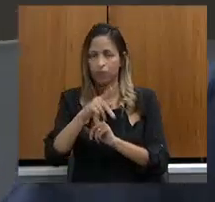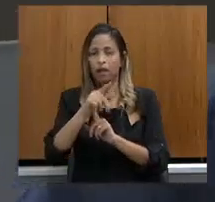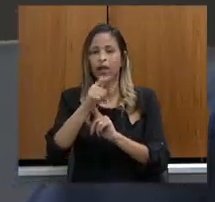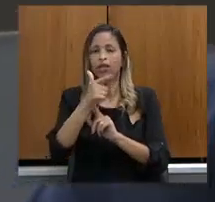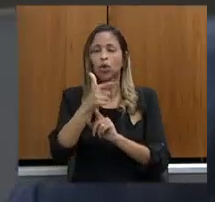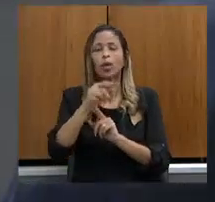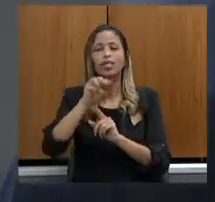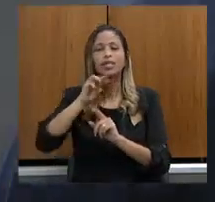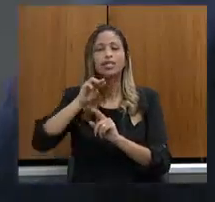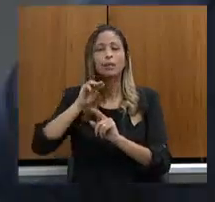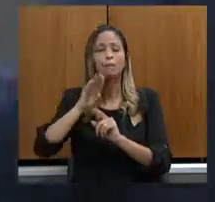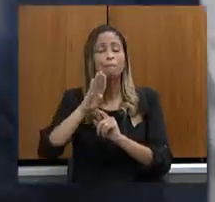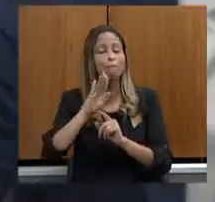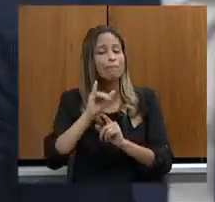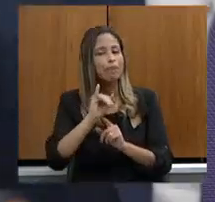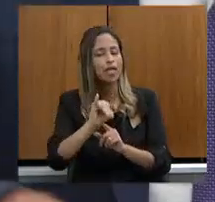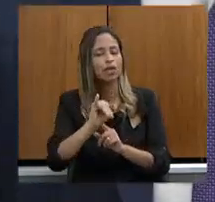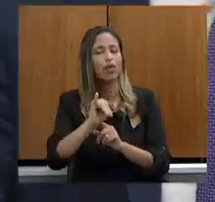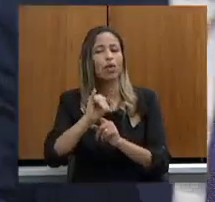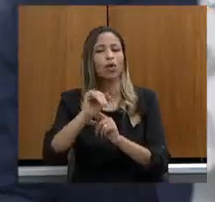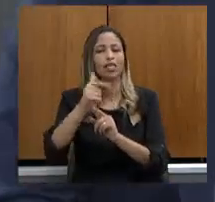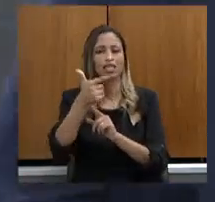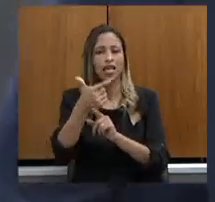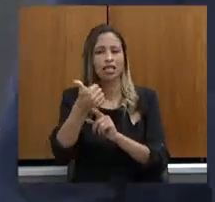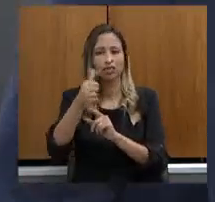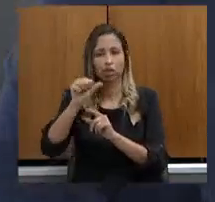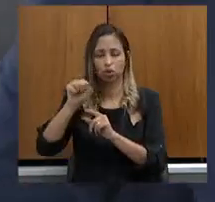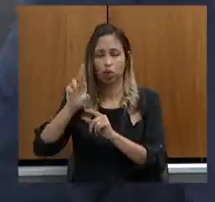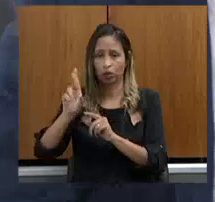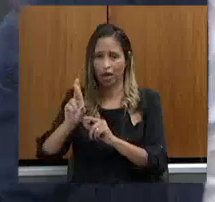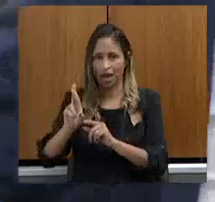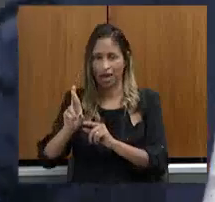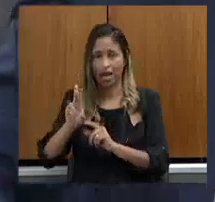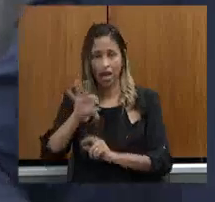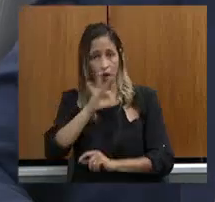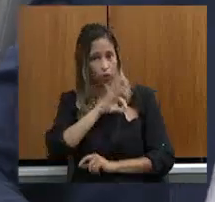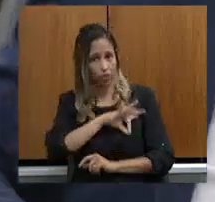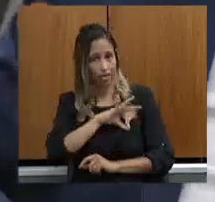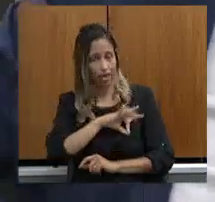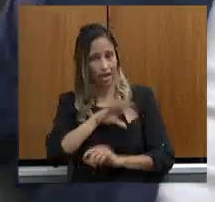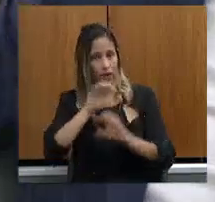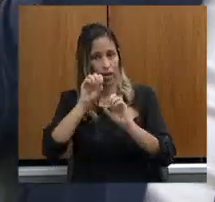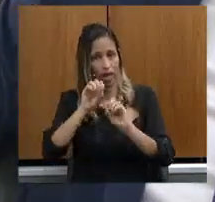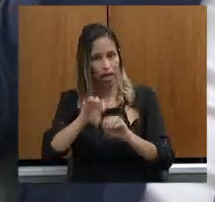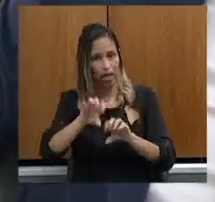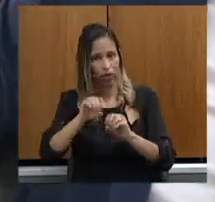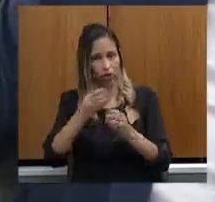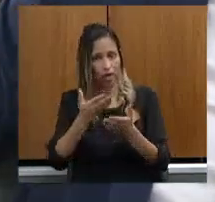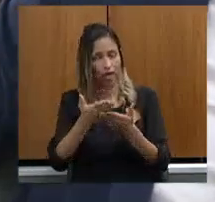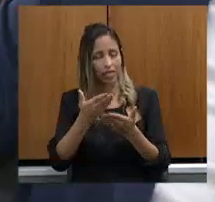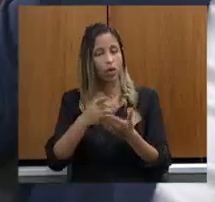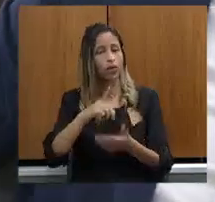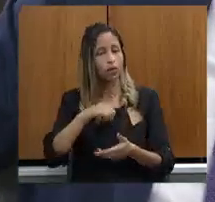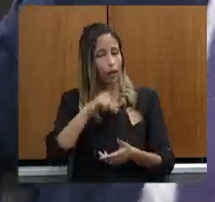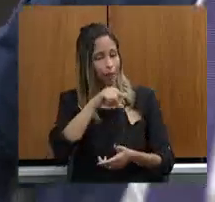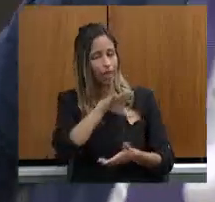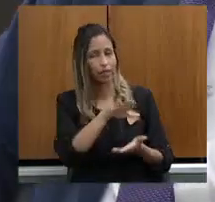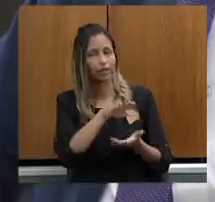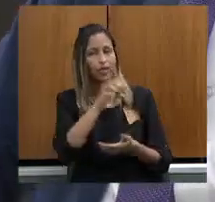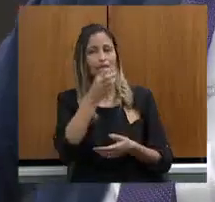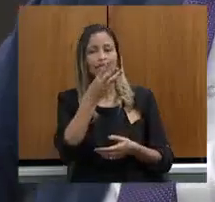milhões 247 mil 128 reais do salário educação também tem um saldo considerável